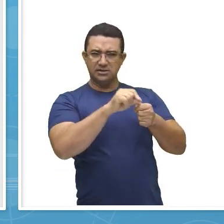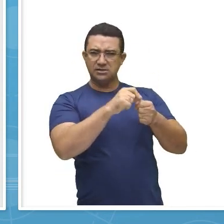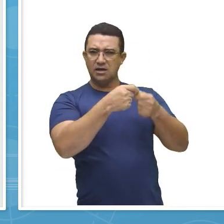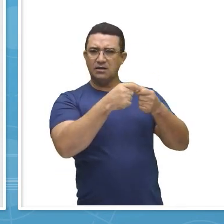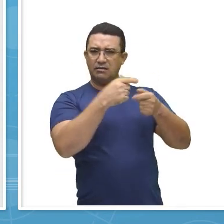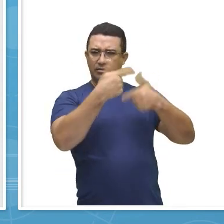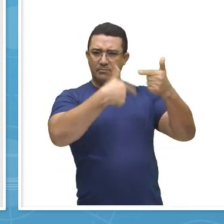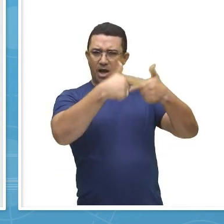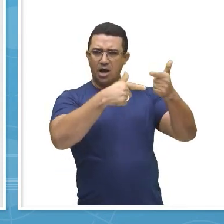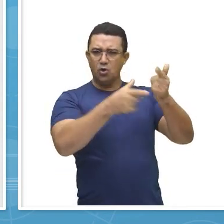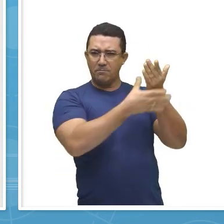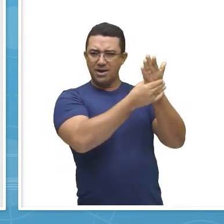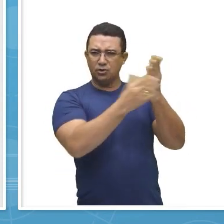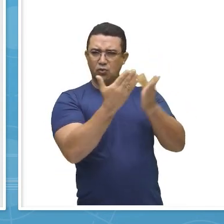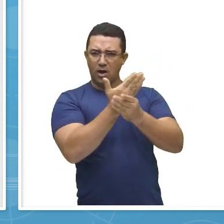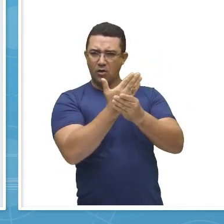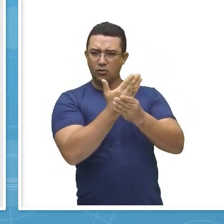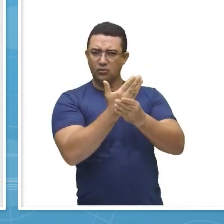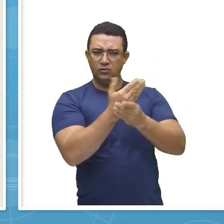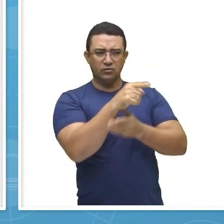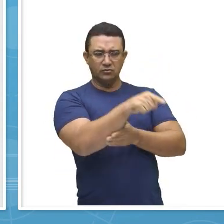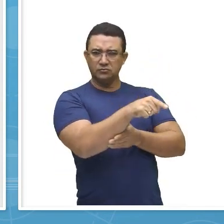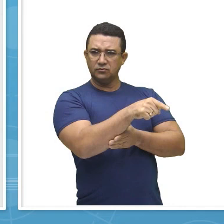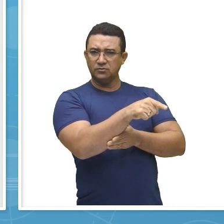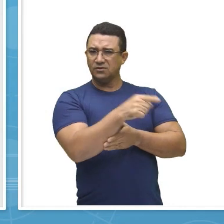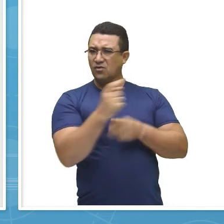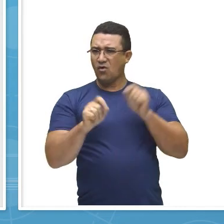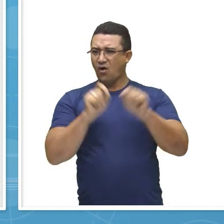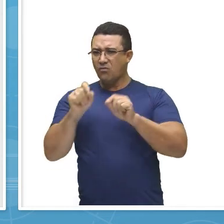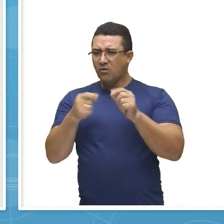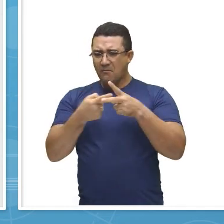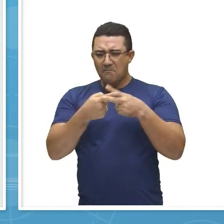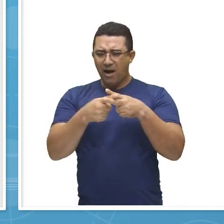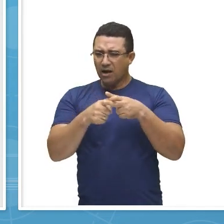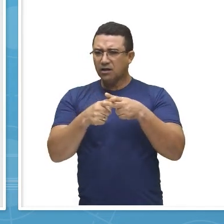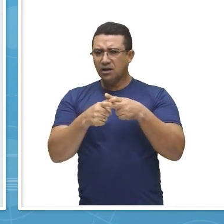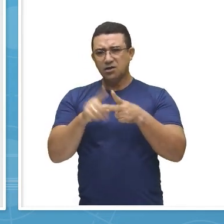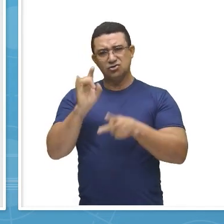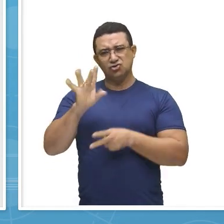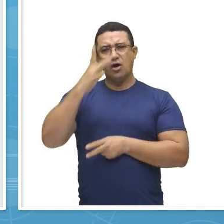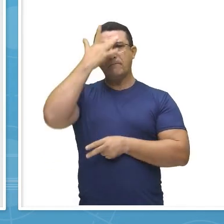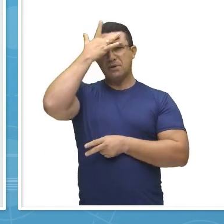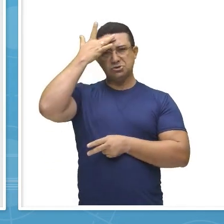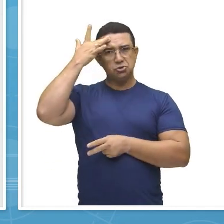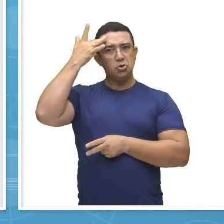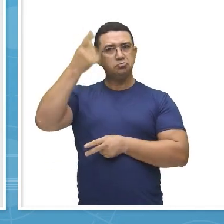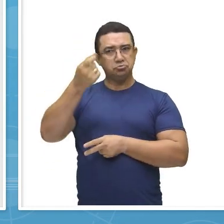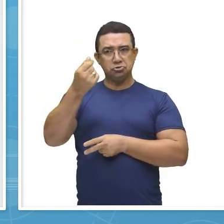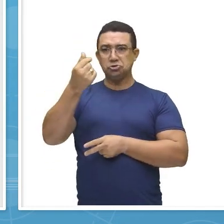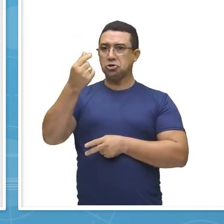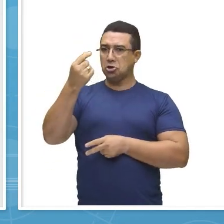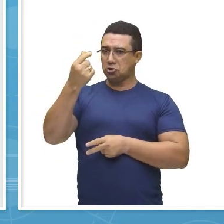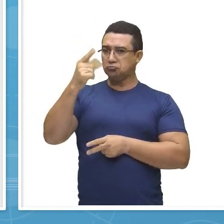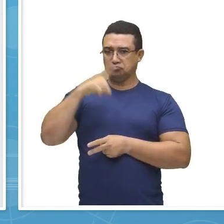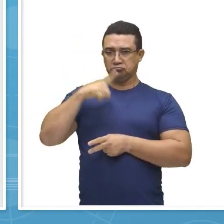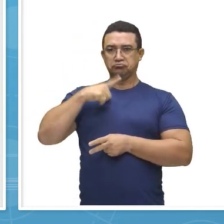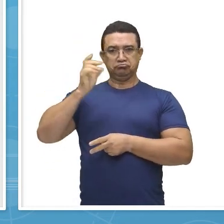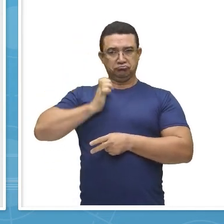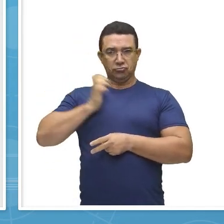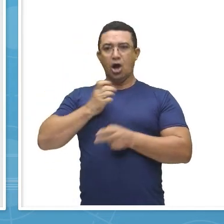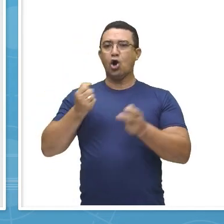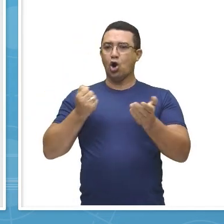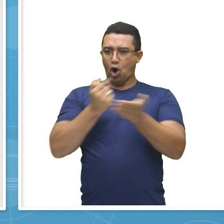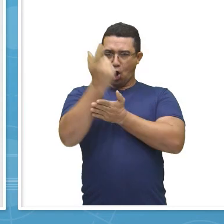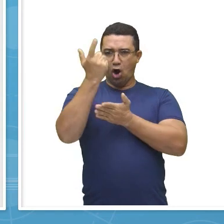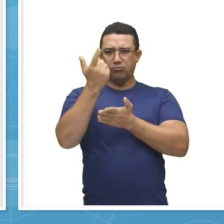comprar essas máquinas é uma pessoa que tem muito dinheiro, tá bom? Para investir na indústria, certo?